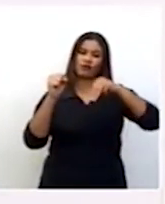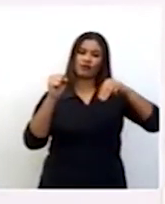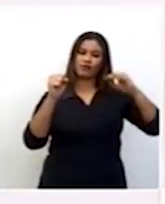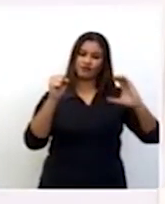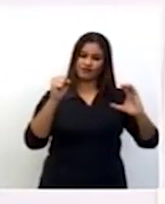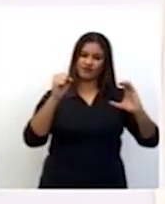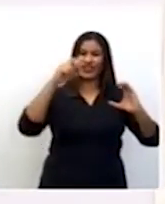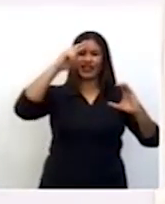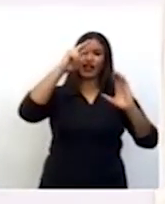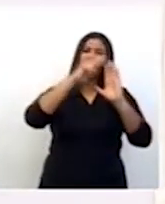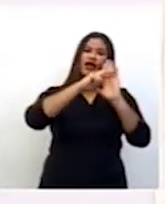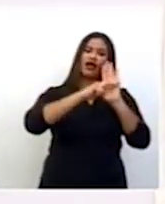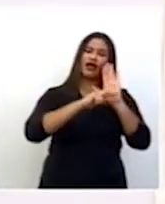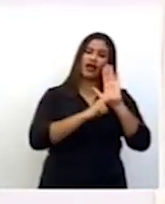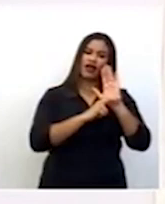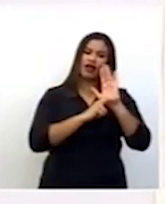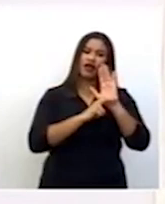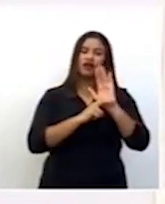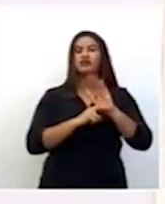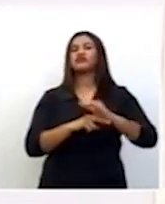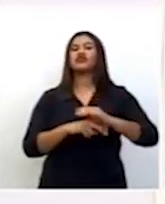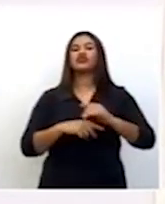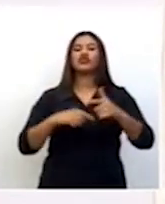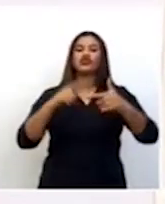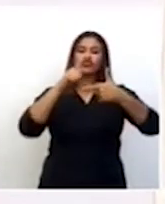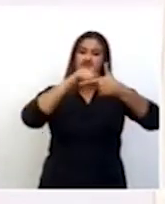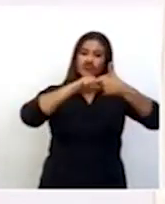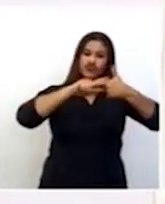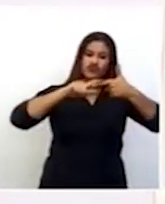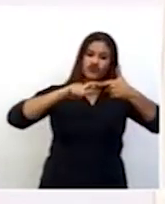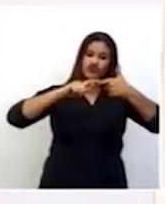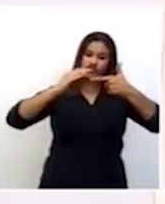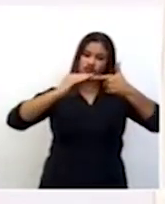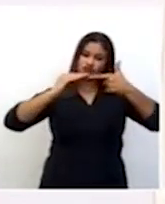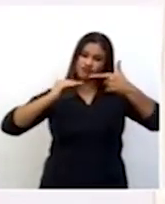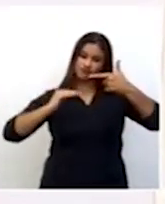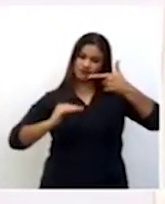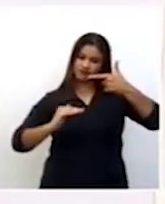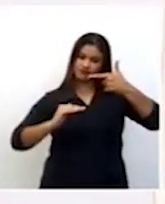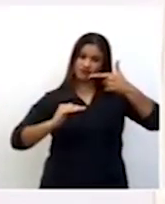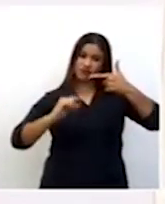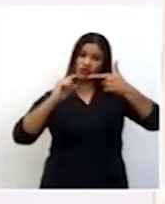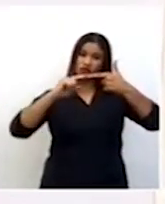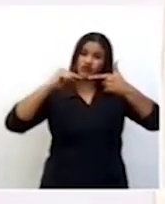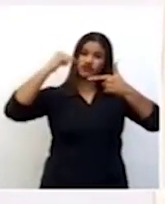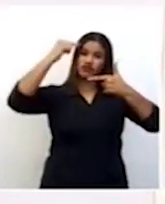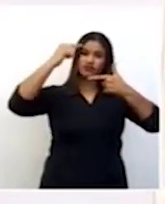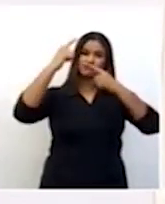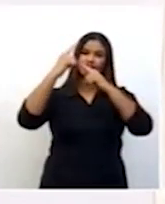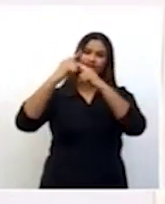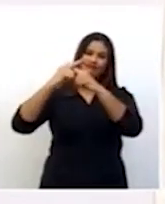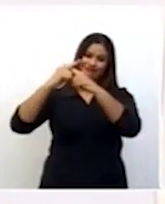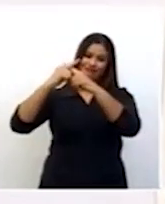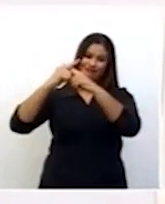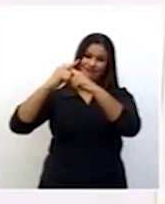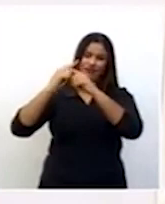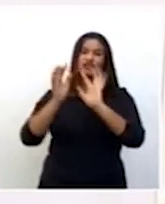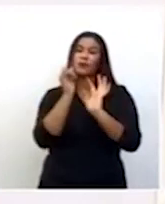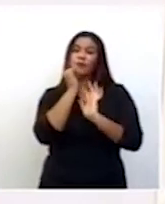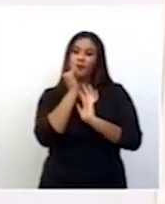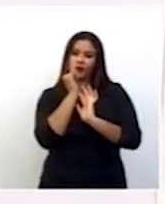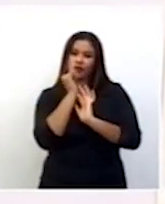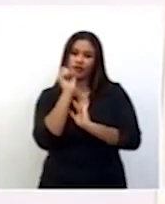regrinha? Divide pelo de baixo, multiplica pelo de cima. Vou fazer o seguinte, então pego